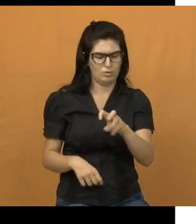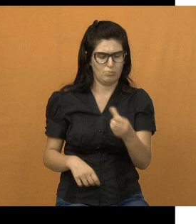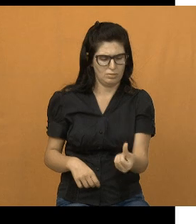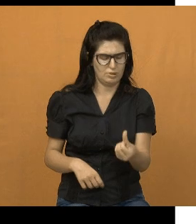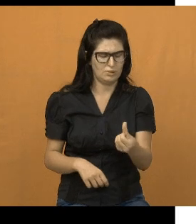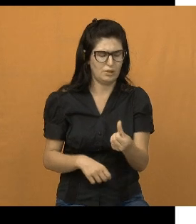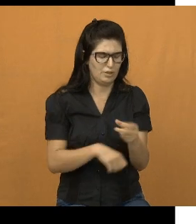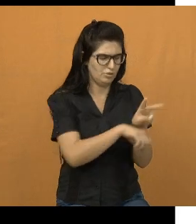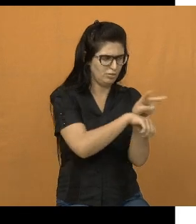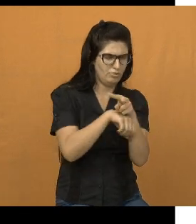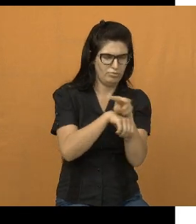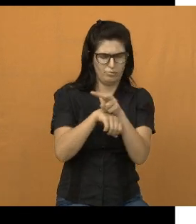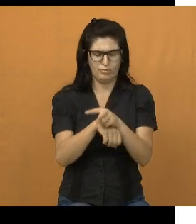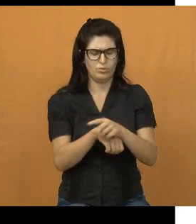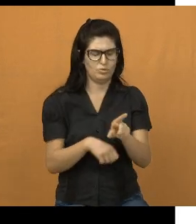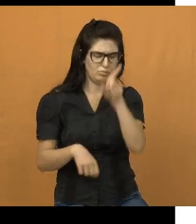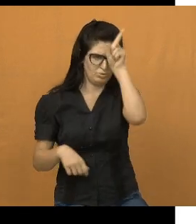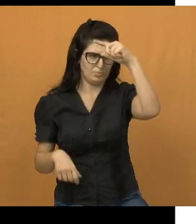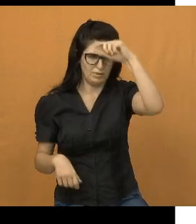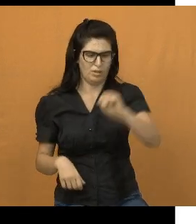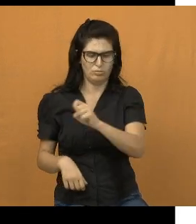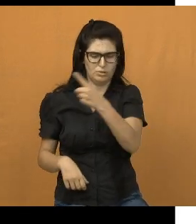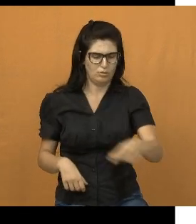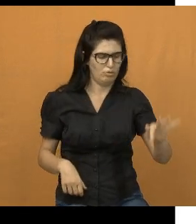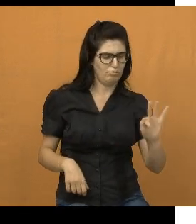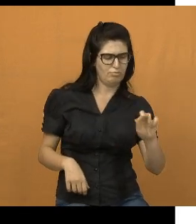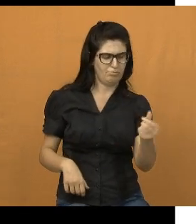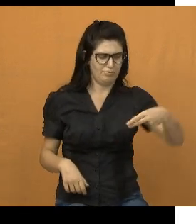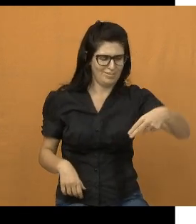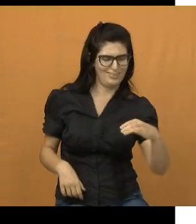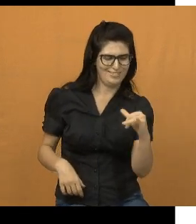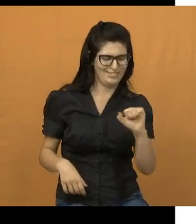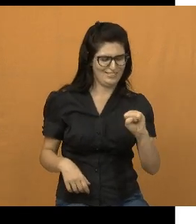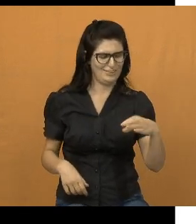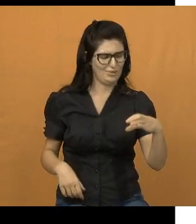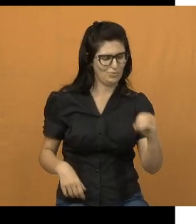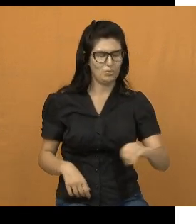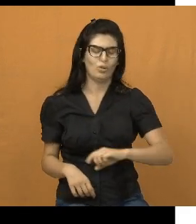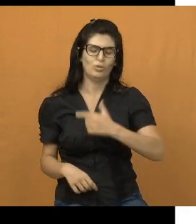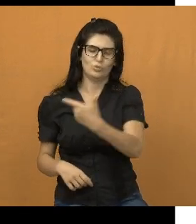1.656 auditorias no Hospital São Francisco e